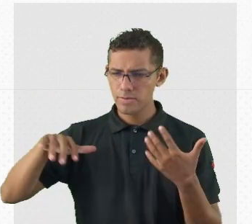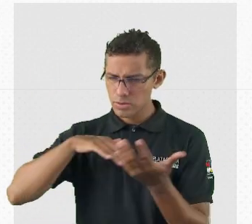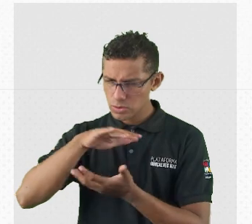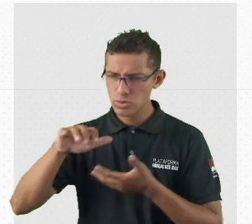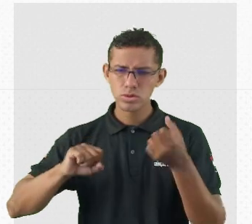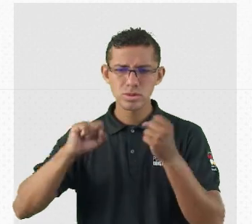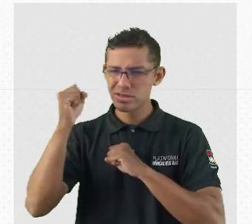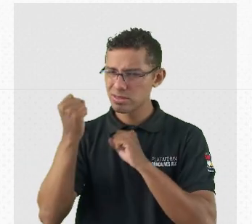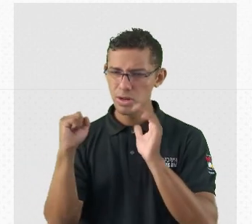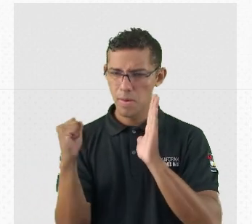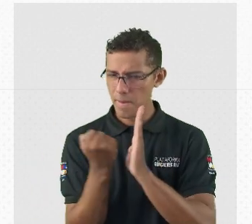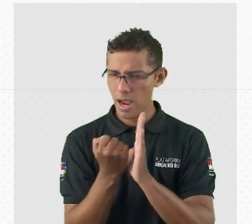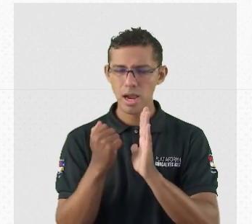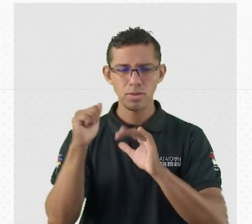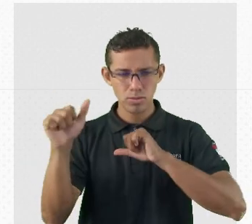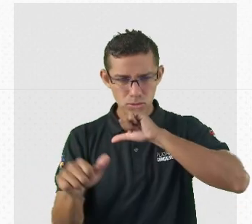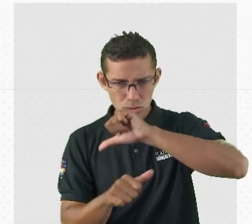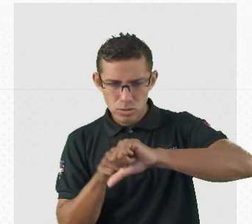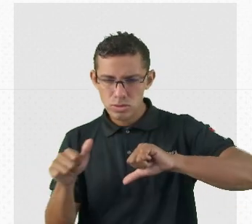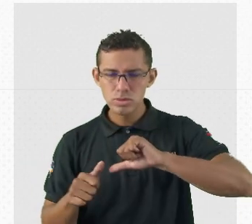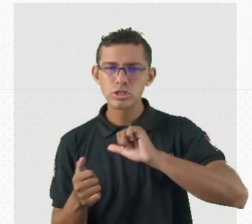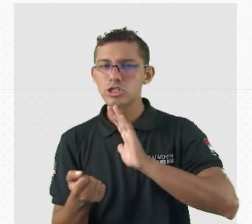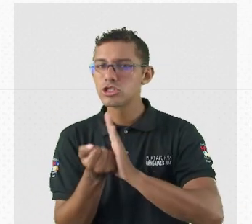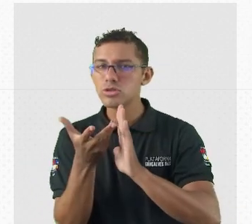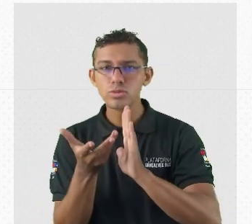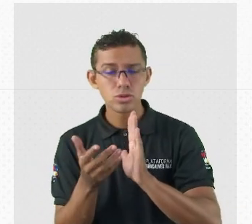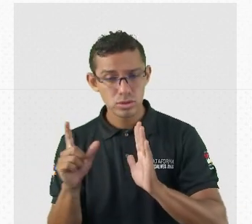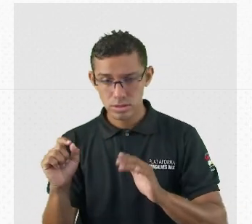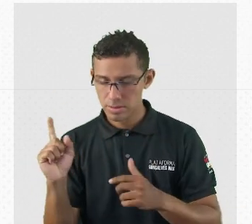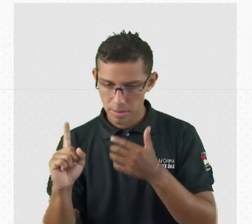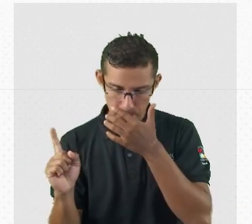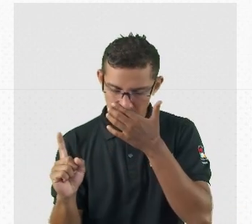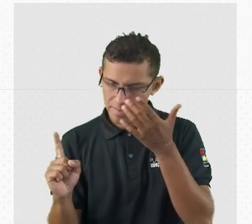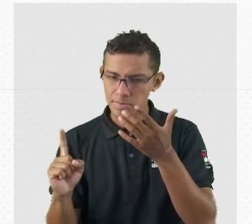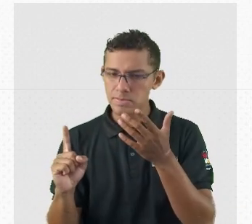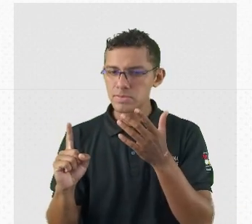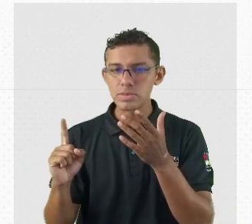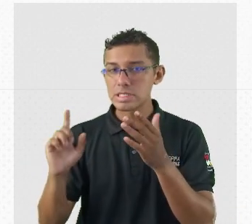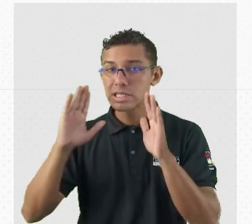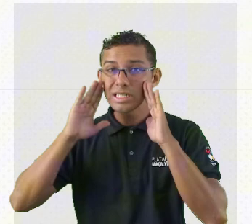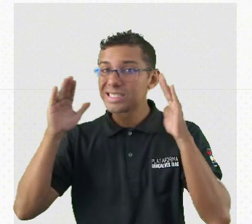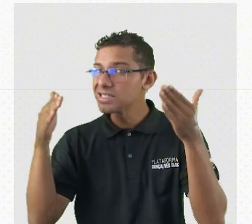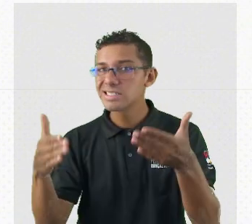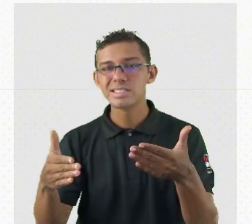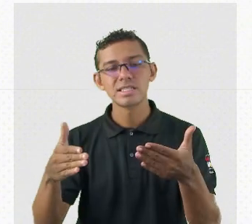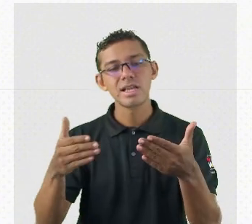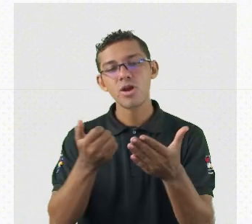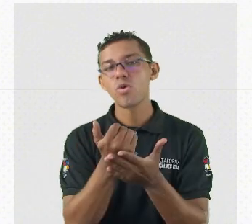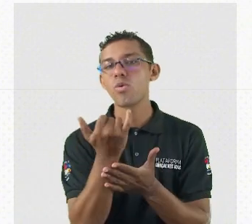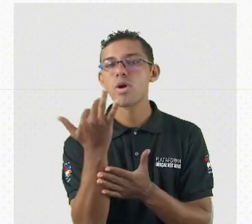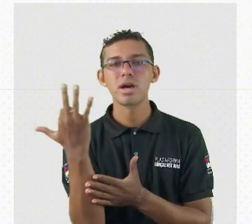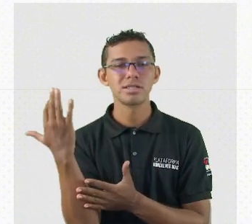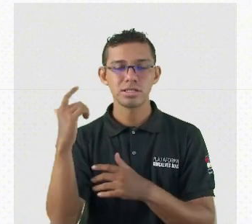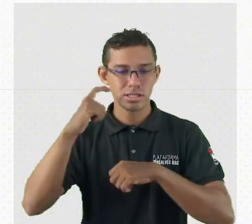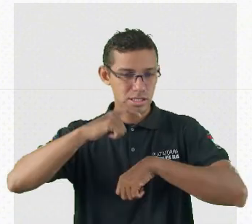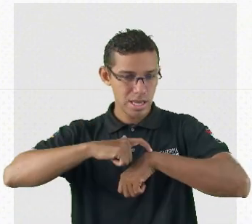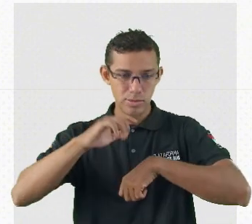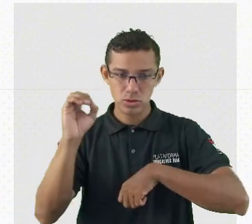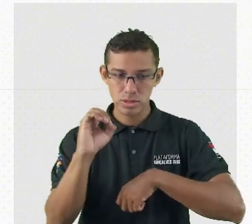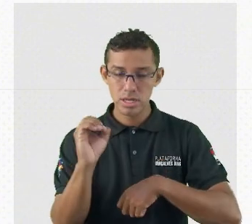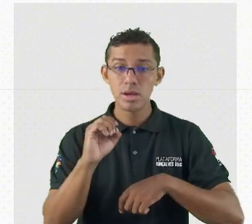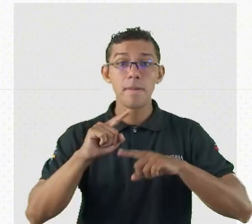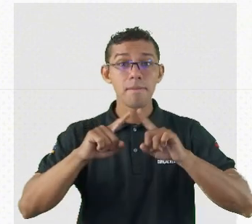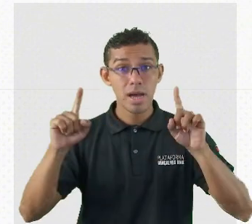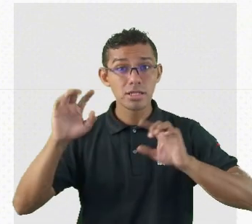elas não marcam apenas uma mudança na forma de produzir, né, em questão de intensidade, quantidade, tempo, mas elas mudam